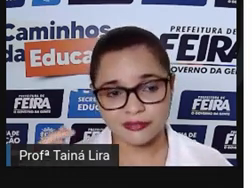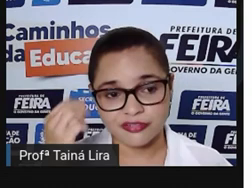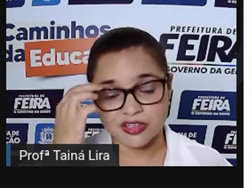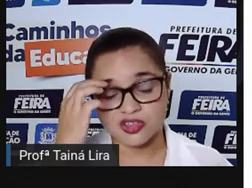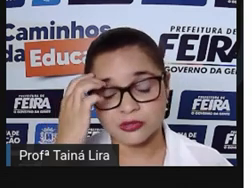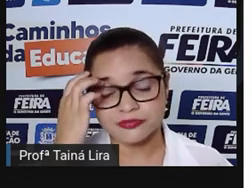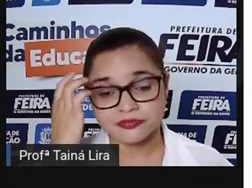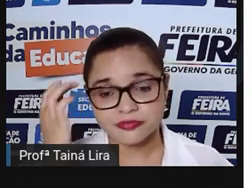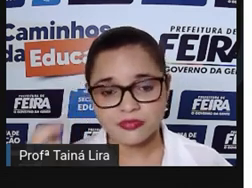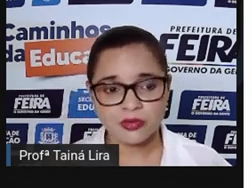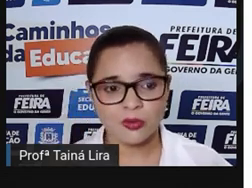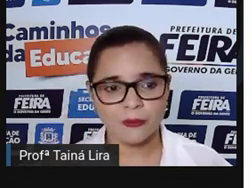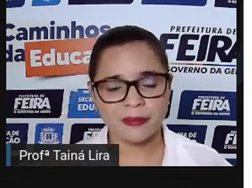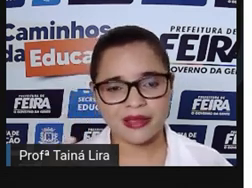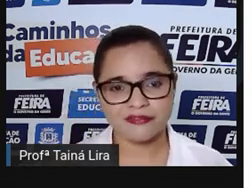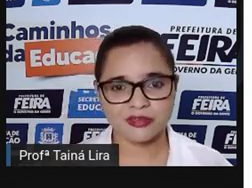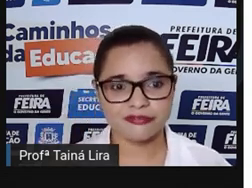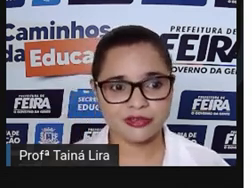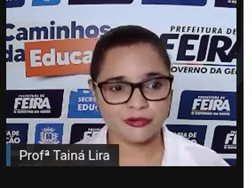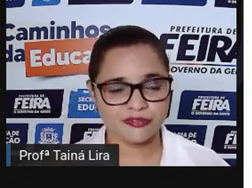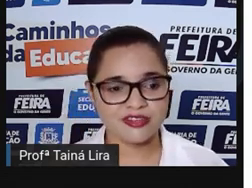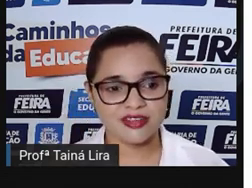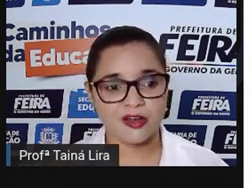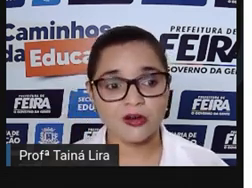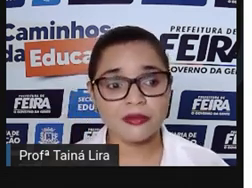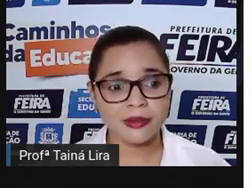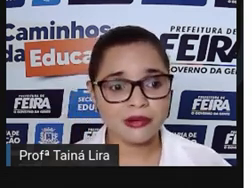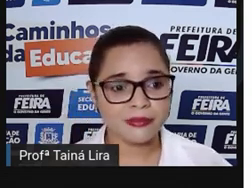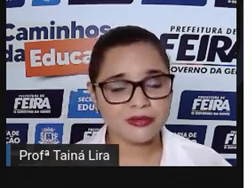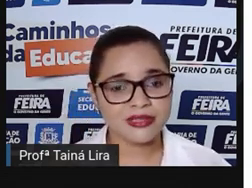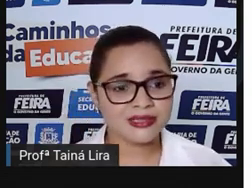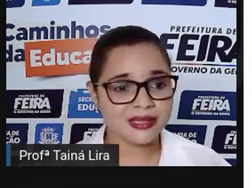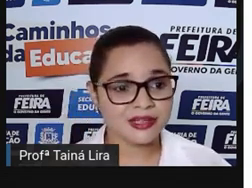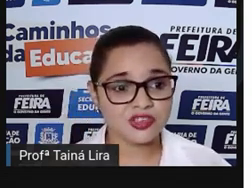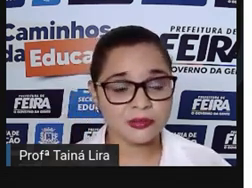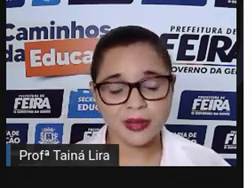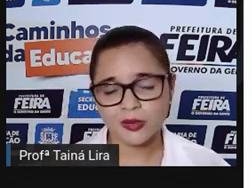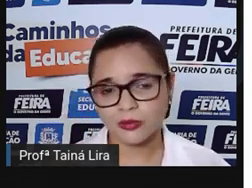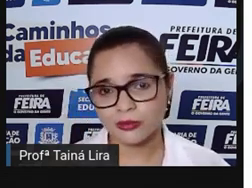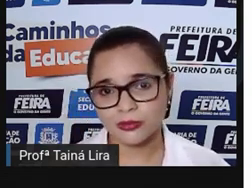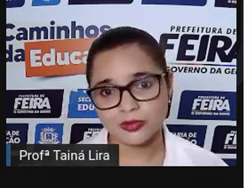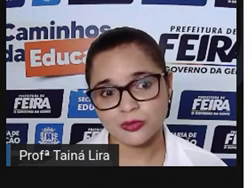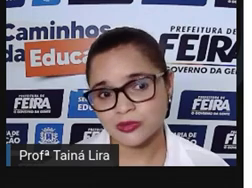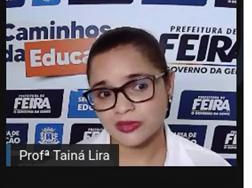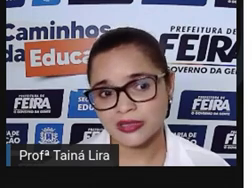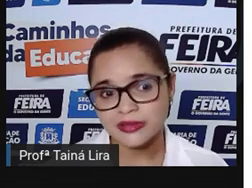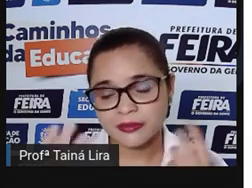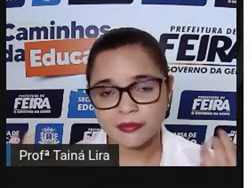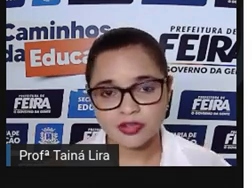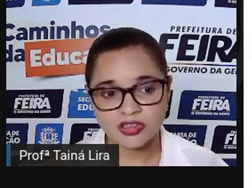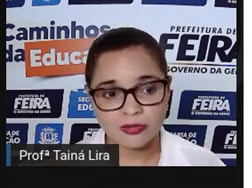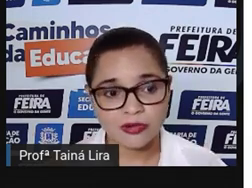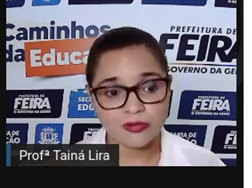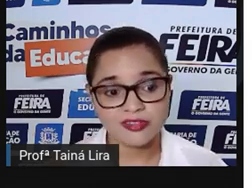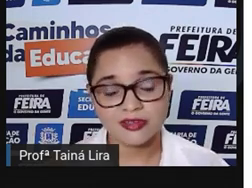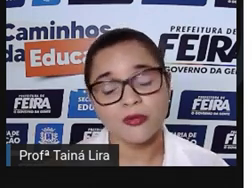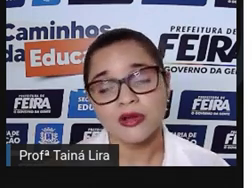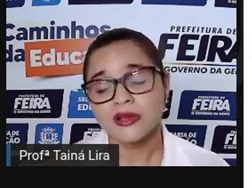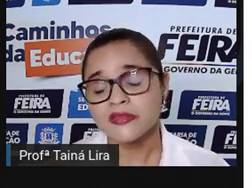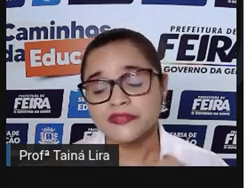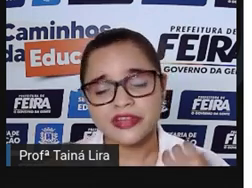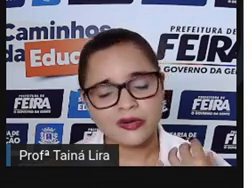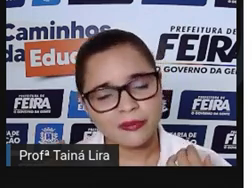viram lá no vídeo, o pai vendo o filho conversar, ó, é meu amigo da internet, ele marcou um encontro comigo porque ele quer me mostrar alguma coisa,